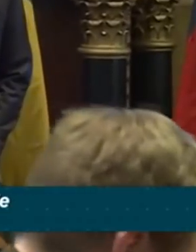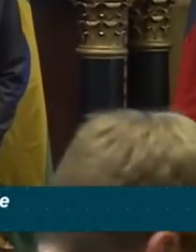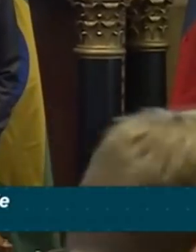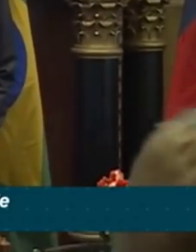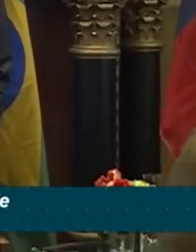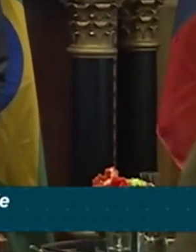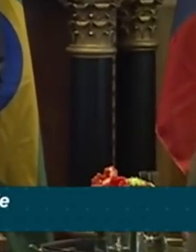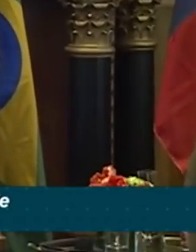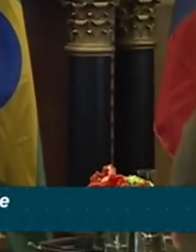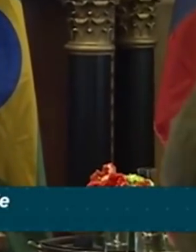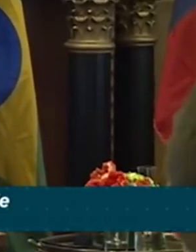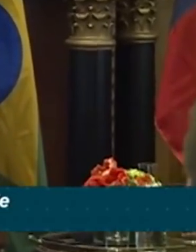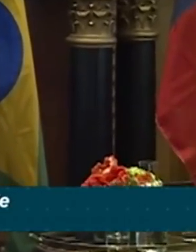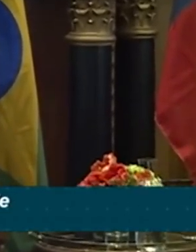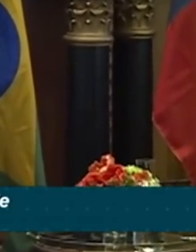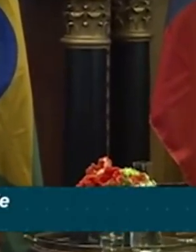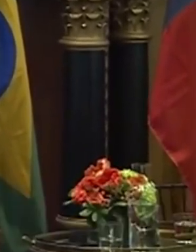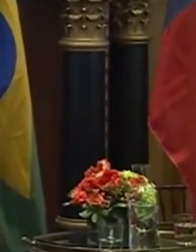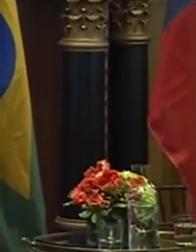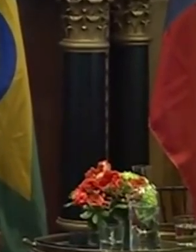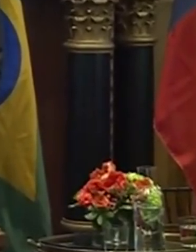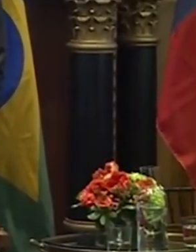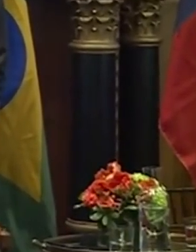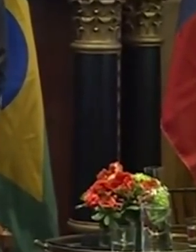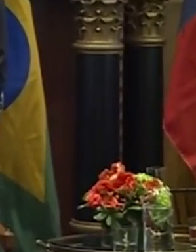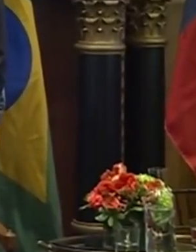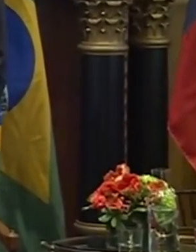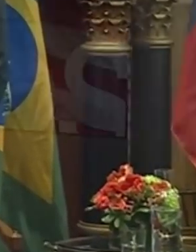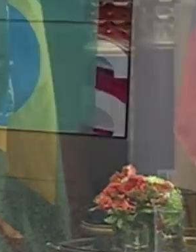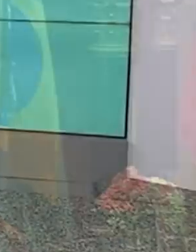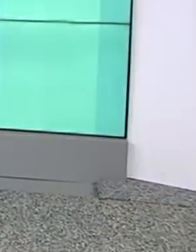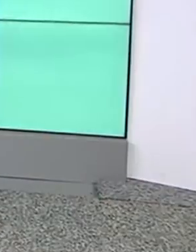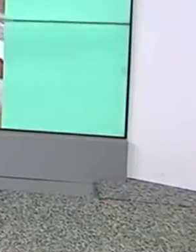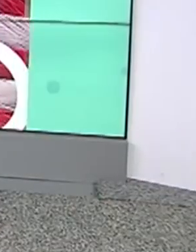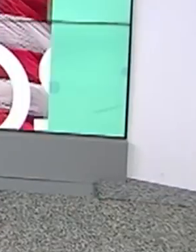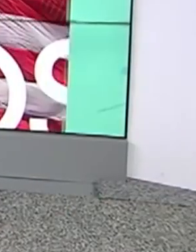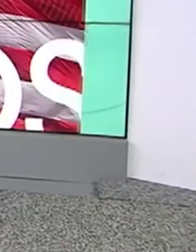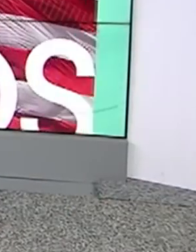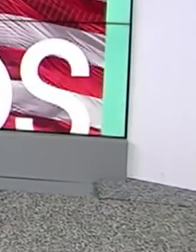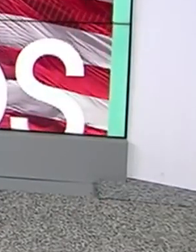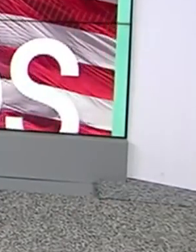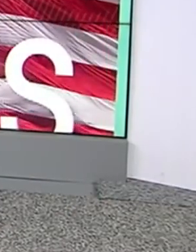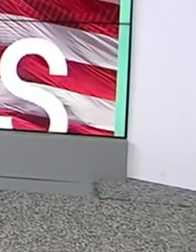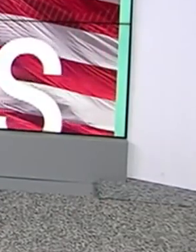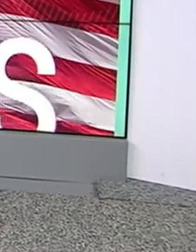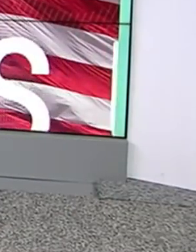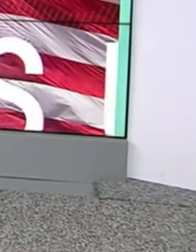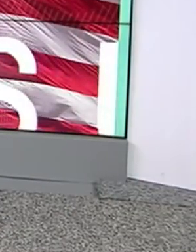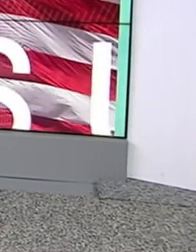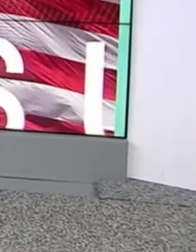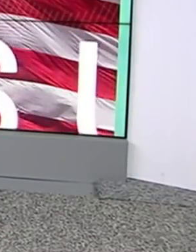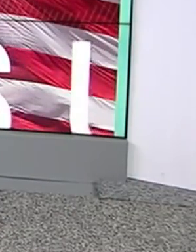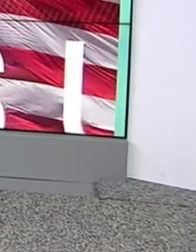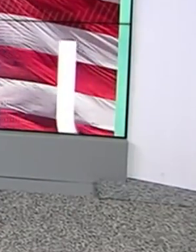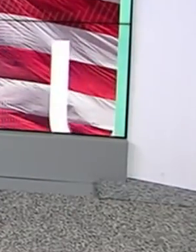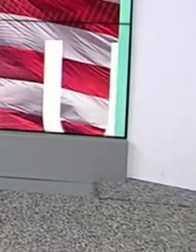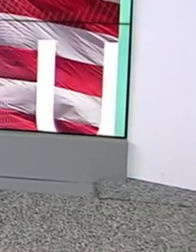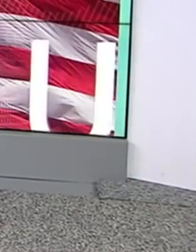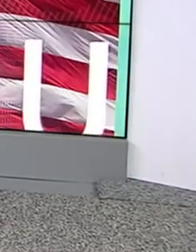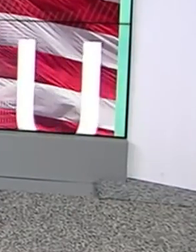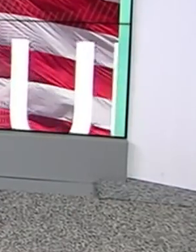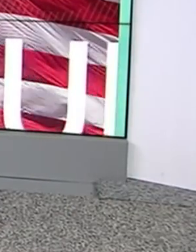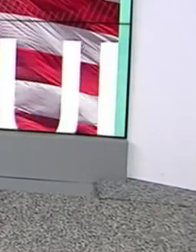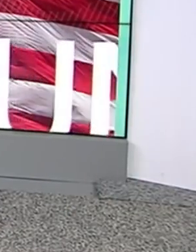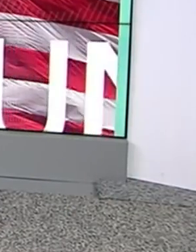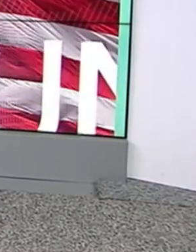Ladies and gentlemen, may I ask you to remain seated as the president and his party exit. Você acompanhou ao vivo, direto de Dallas,